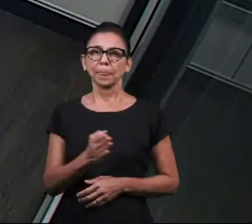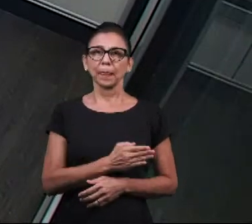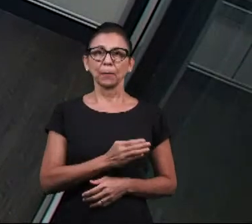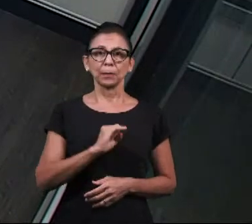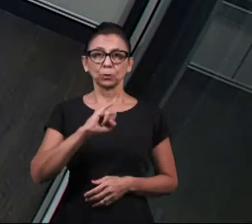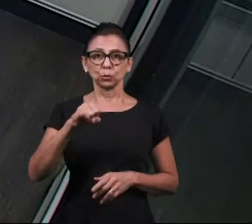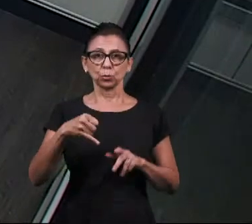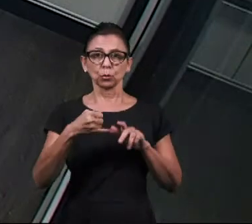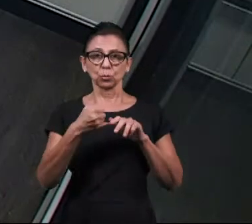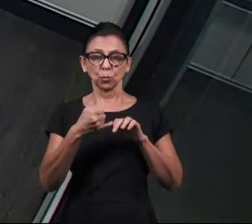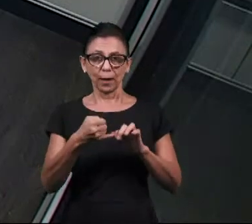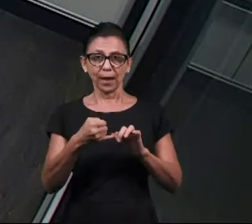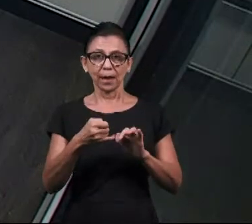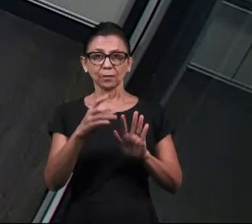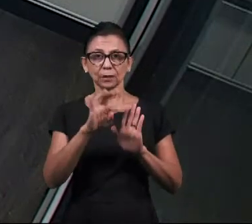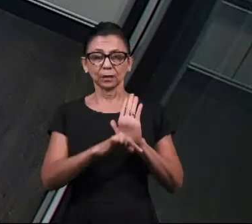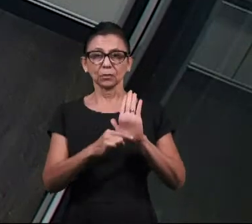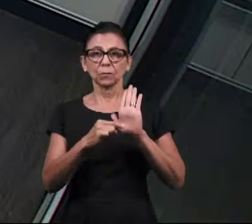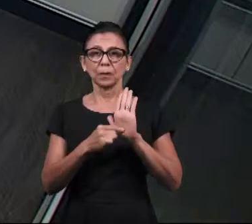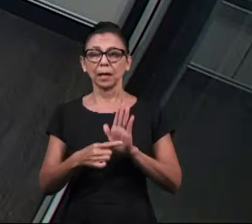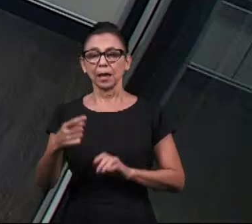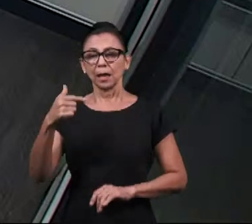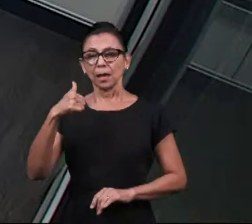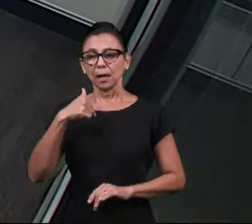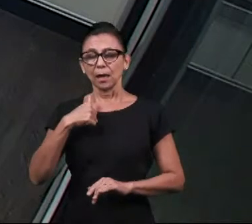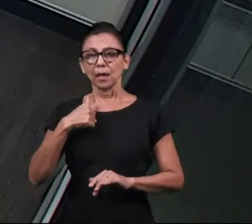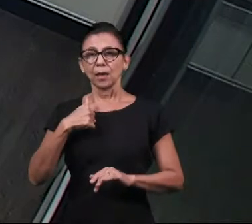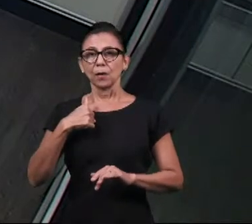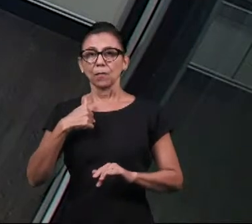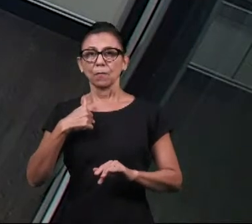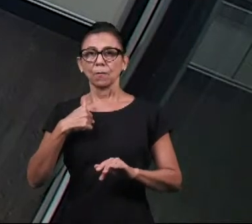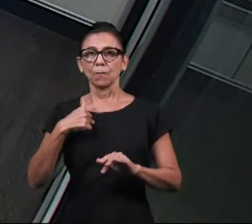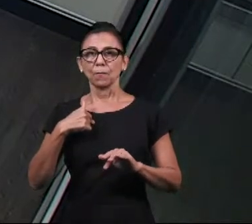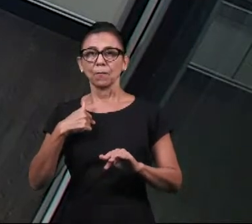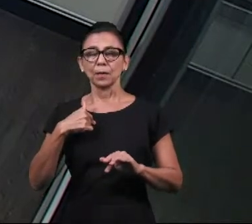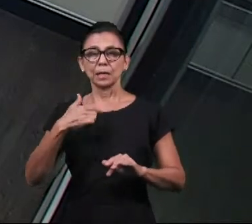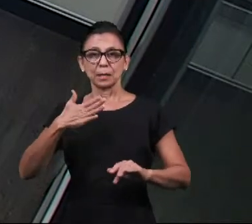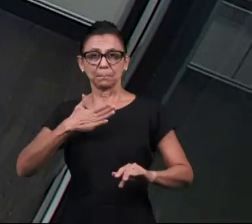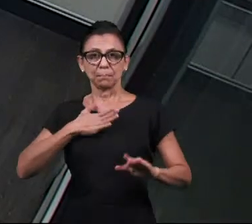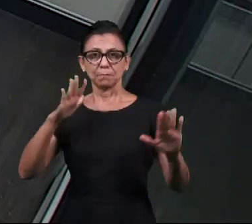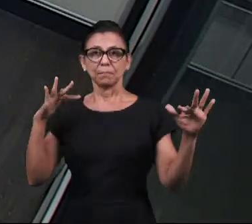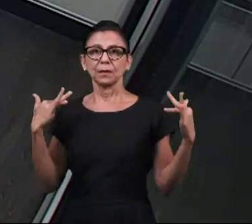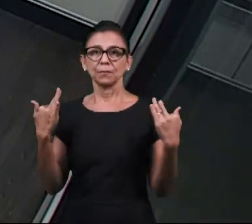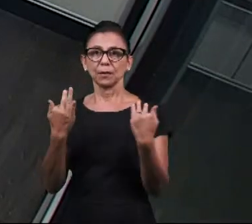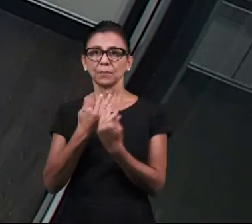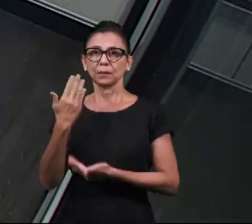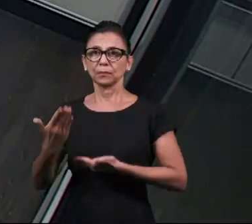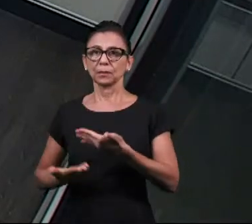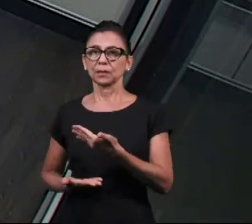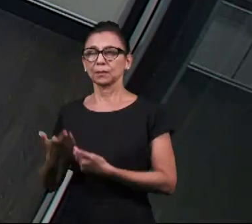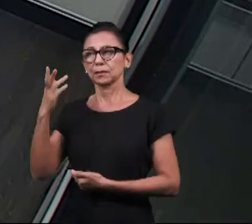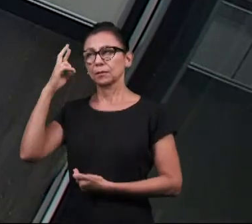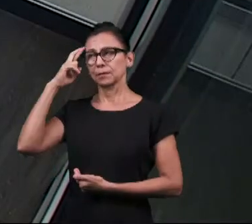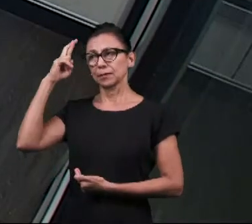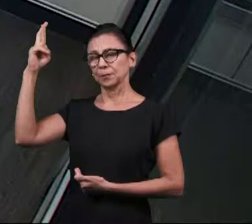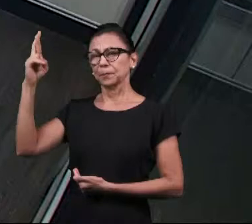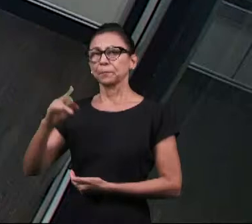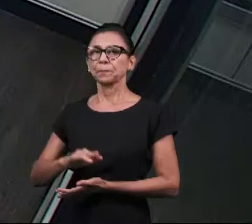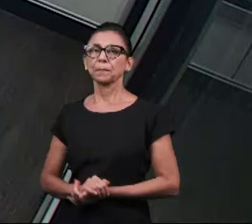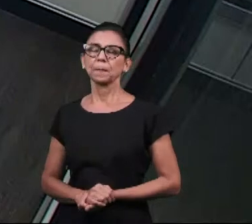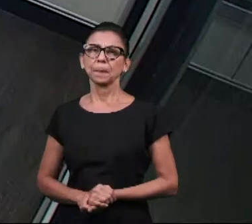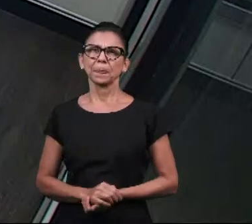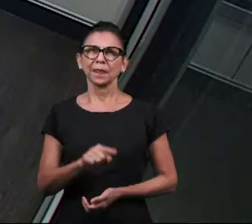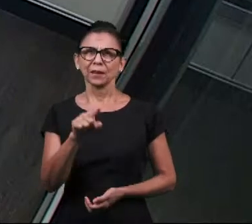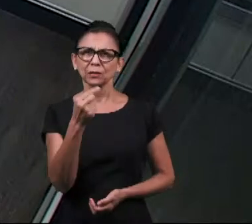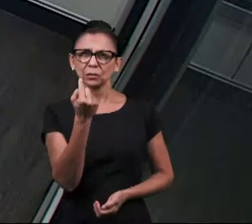e minha casa serviremos ao Senhor. E em nome de Jesus, em breve a sua família, se você ainda está